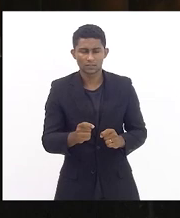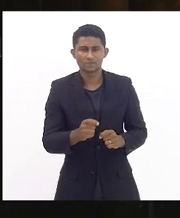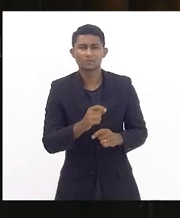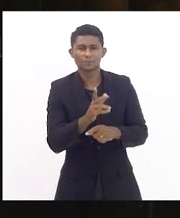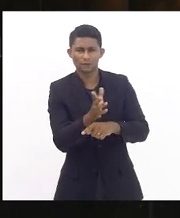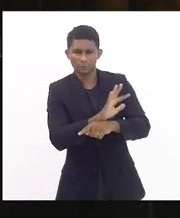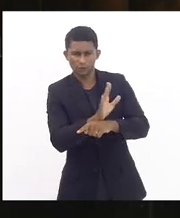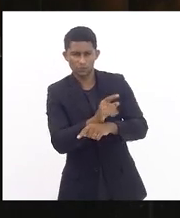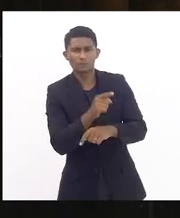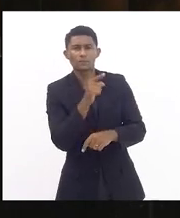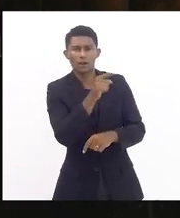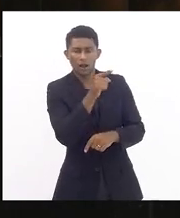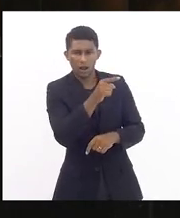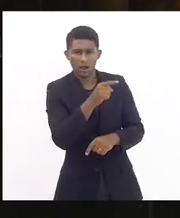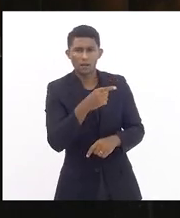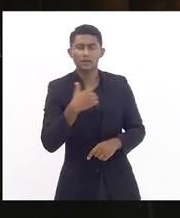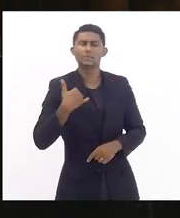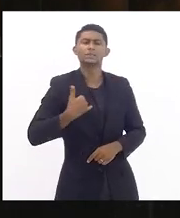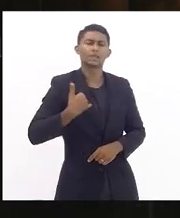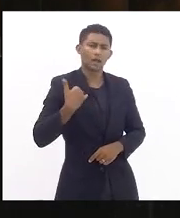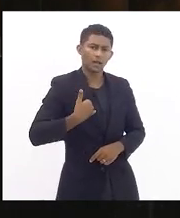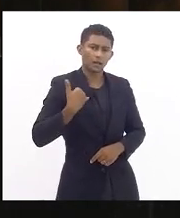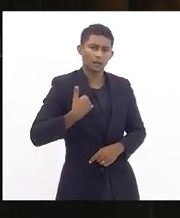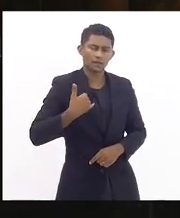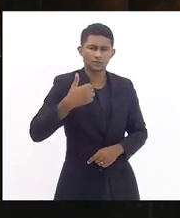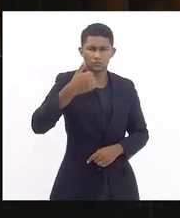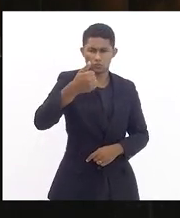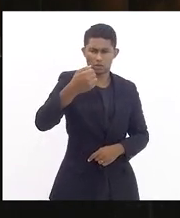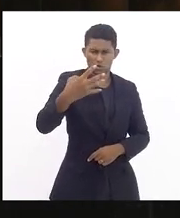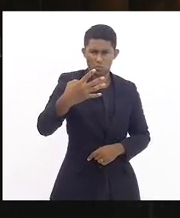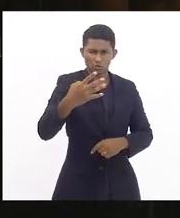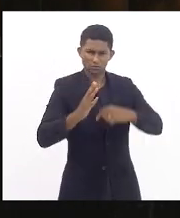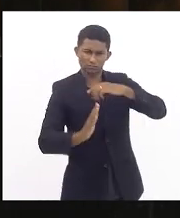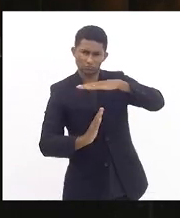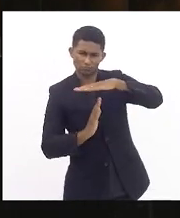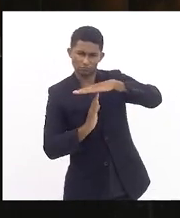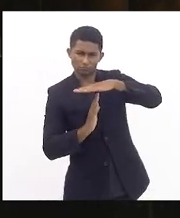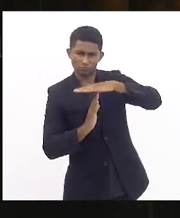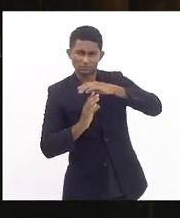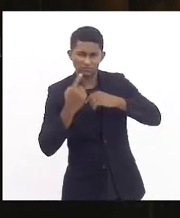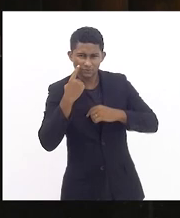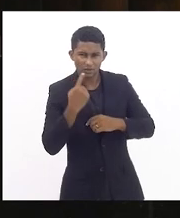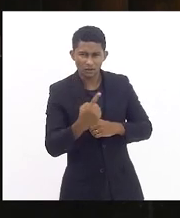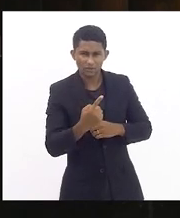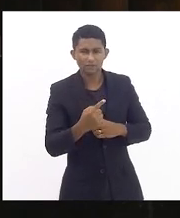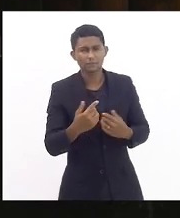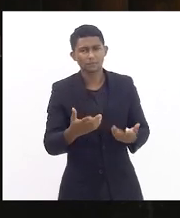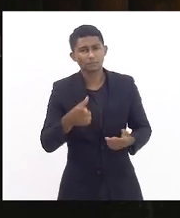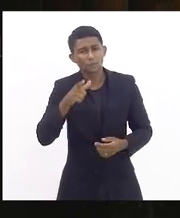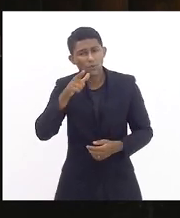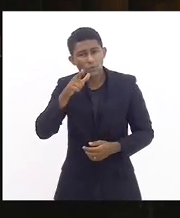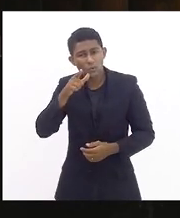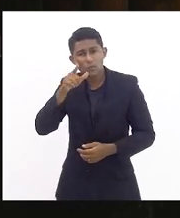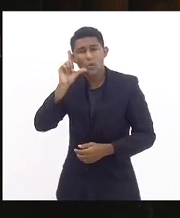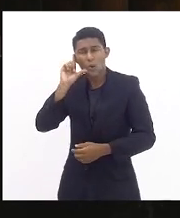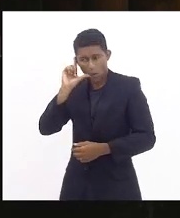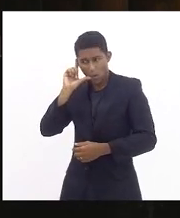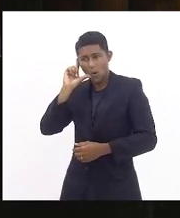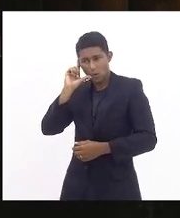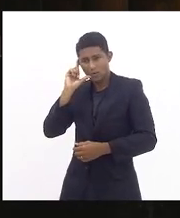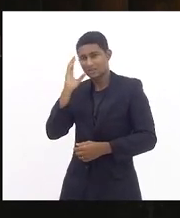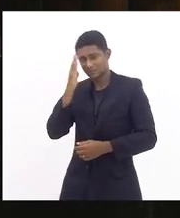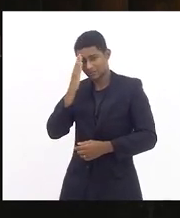inclusive a classificação etária para 14 anos. Aliás, ontem, depois de toda a polêmica,